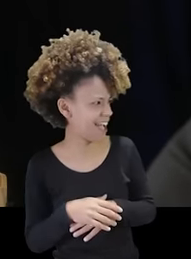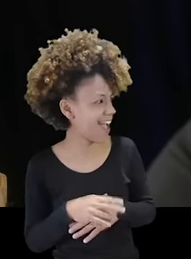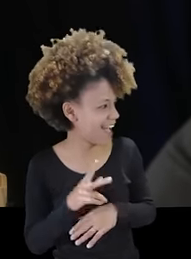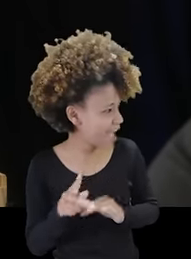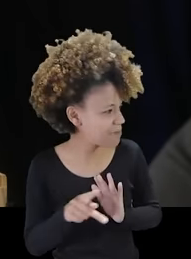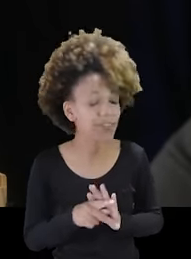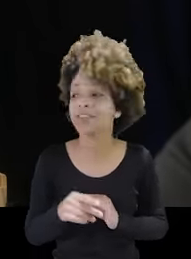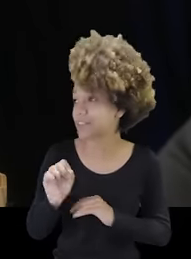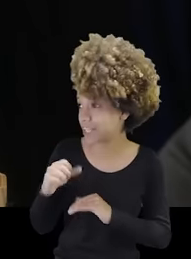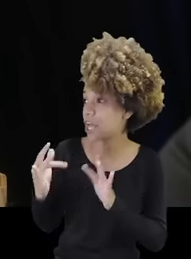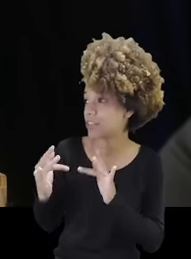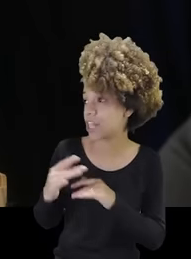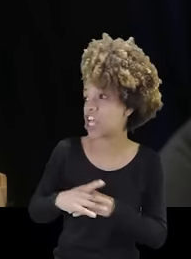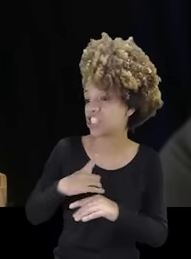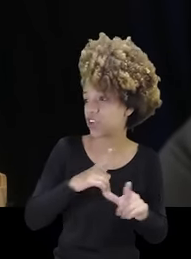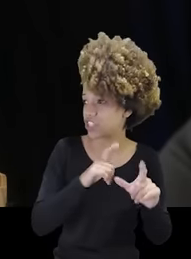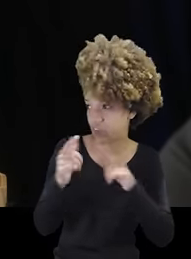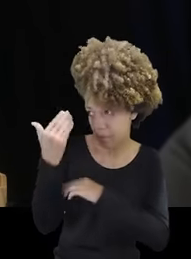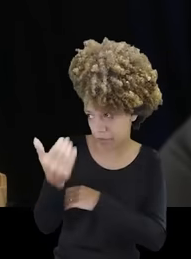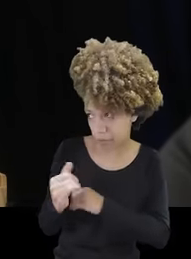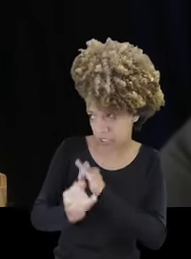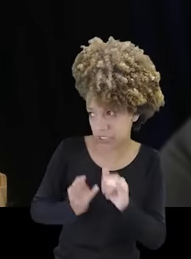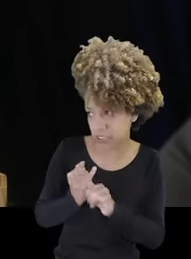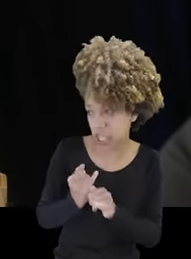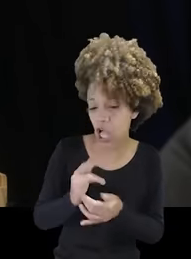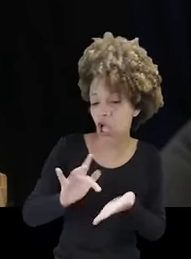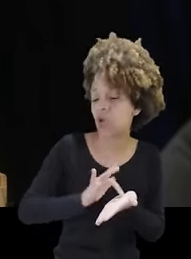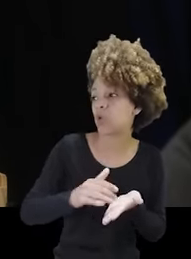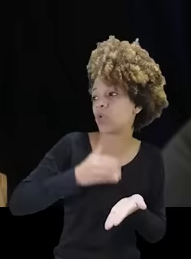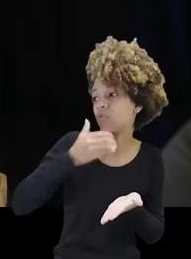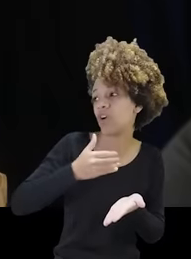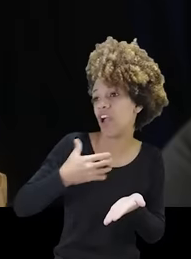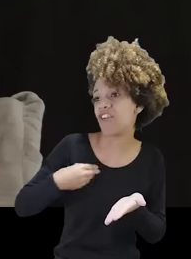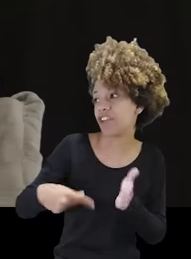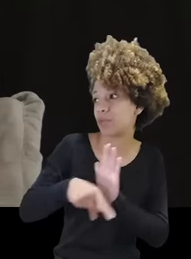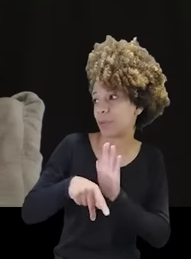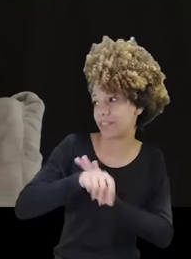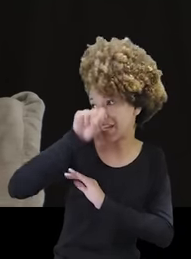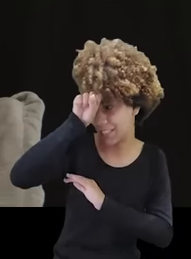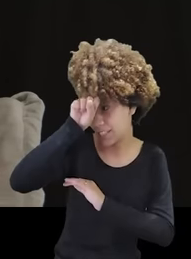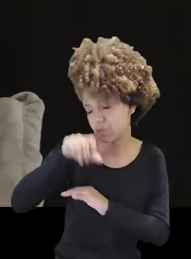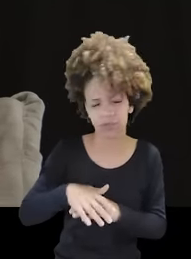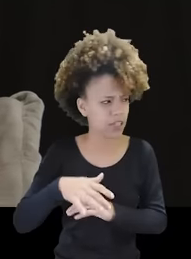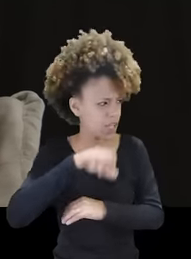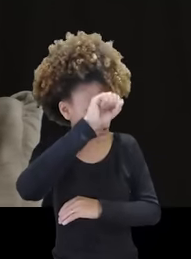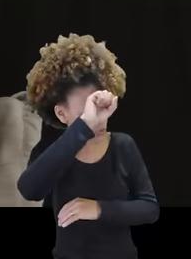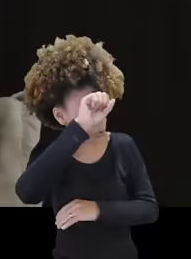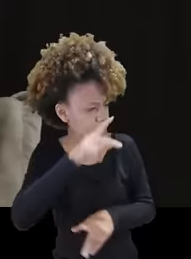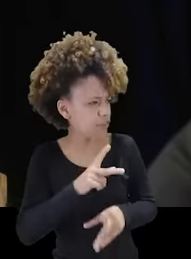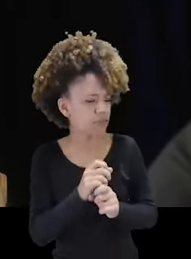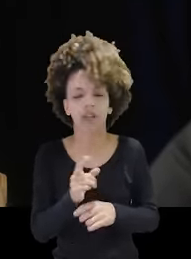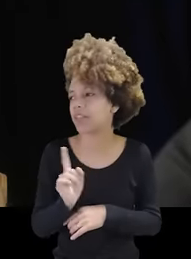fala o meu namorado falou que tinha uma foto dela famosa na internet que era ela segurando iPhone assim a Samsung é uma parada